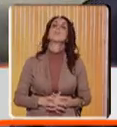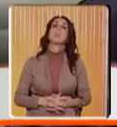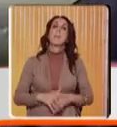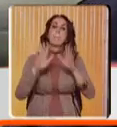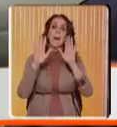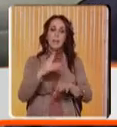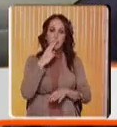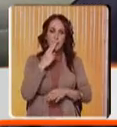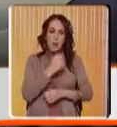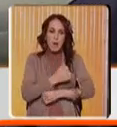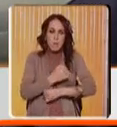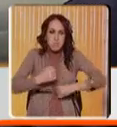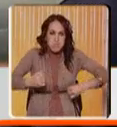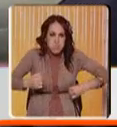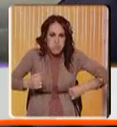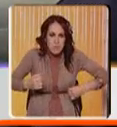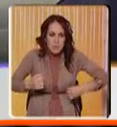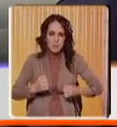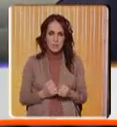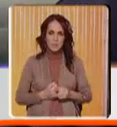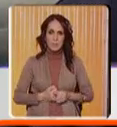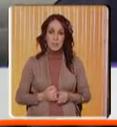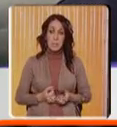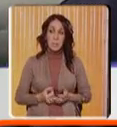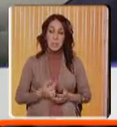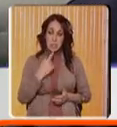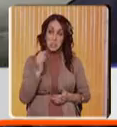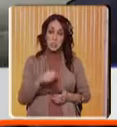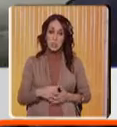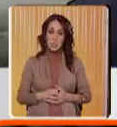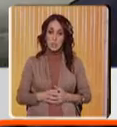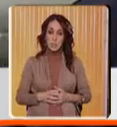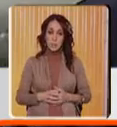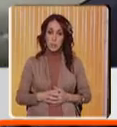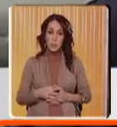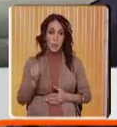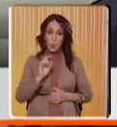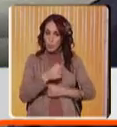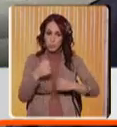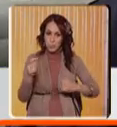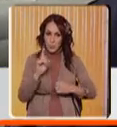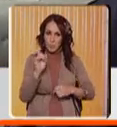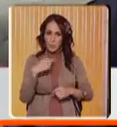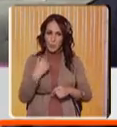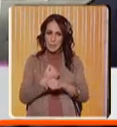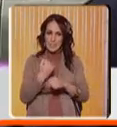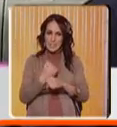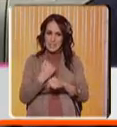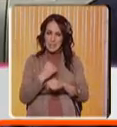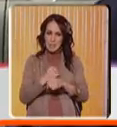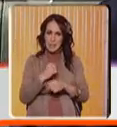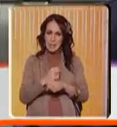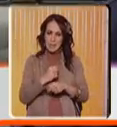deixar de fumar engorda? Dizem que engorda e eu não engordei porque trabalhei sempre